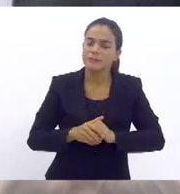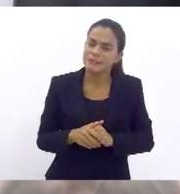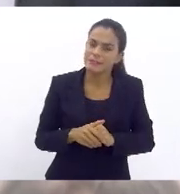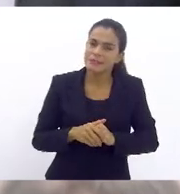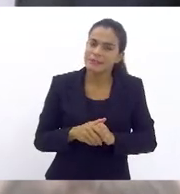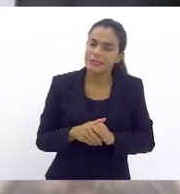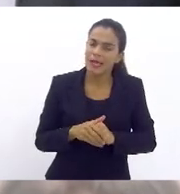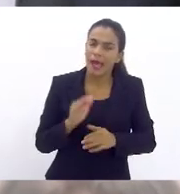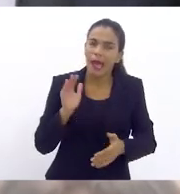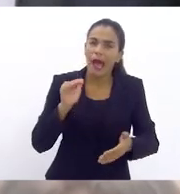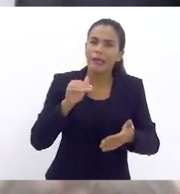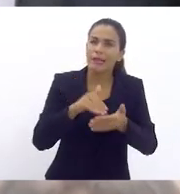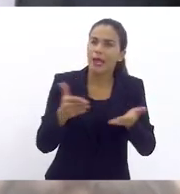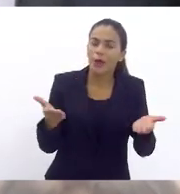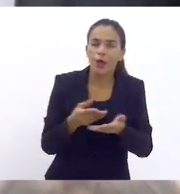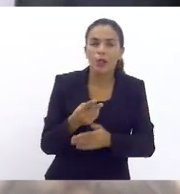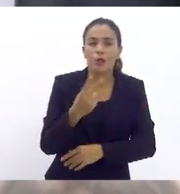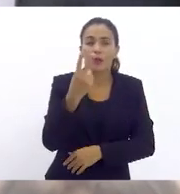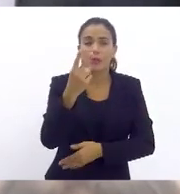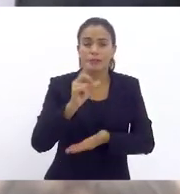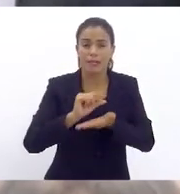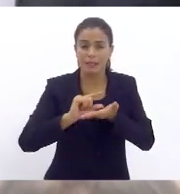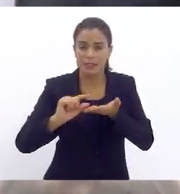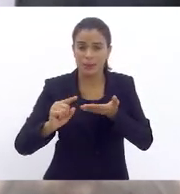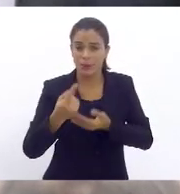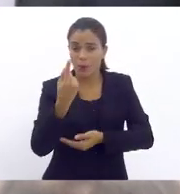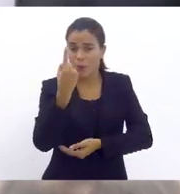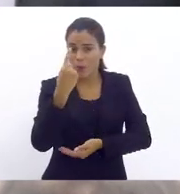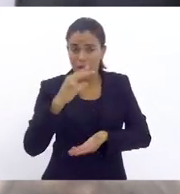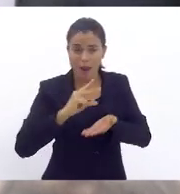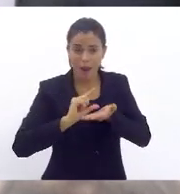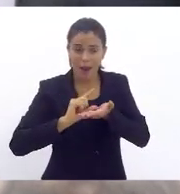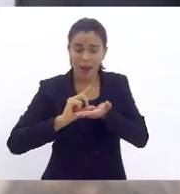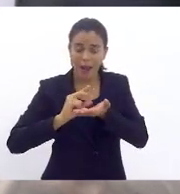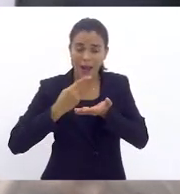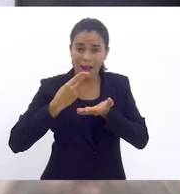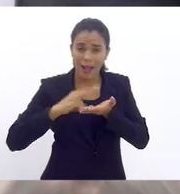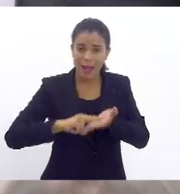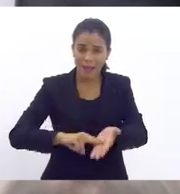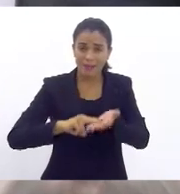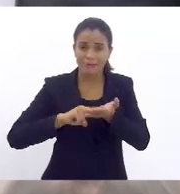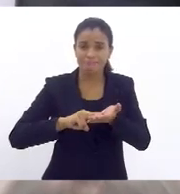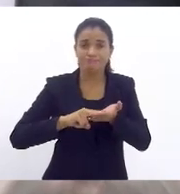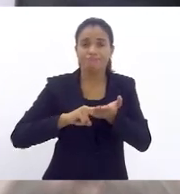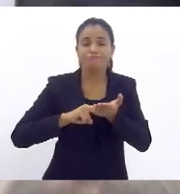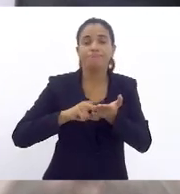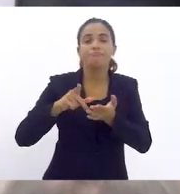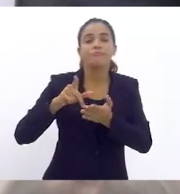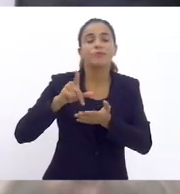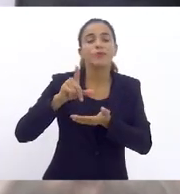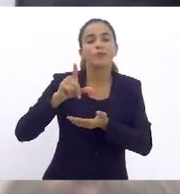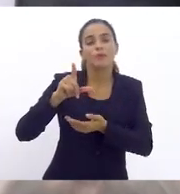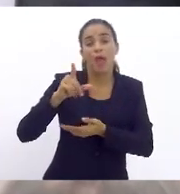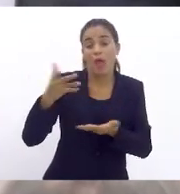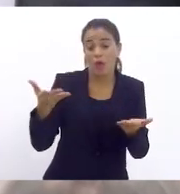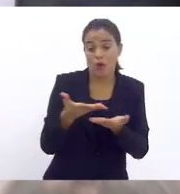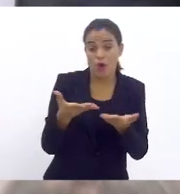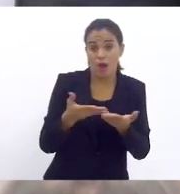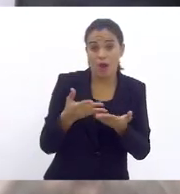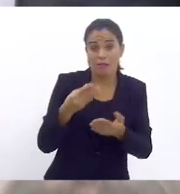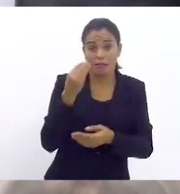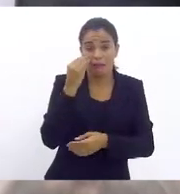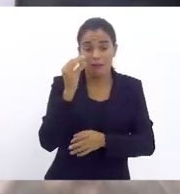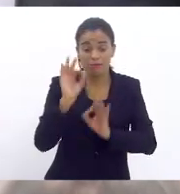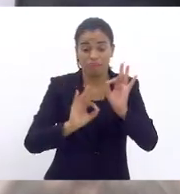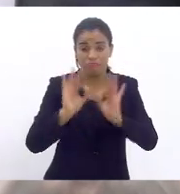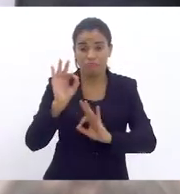até o momento dois artigos de uma carta na Science sobre esse processo estamos elaborando um quarto artigo